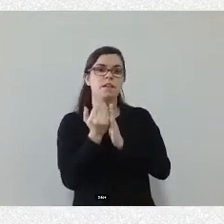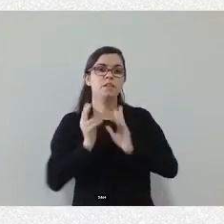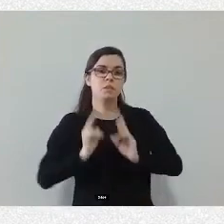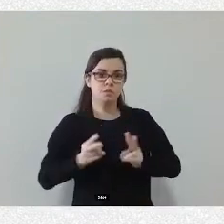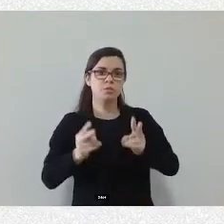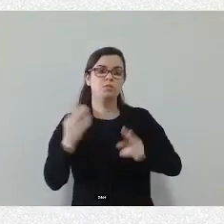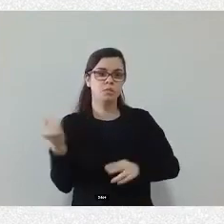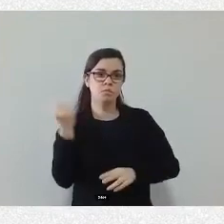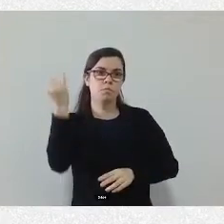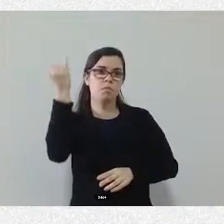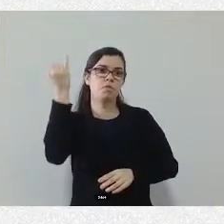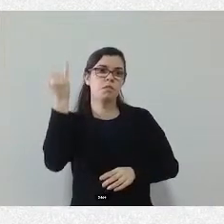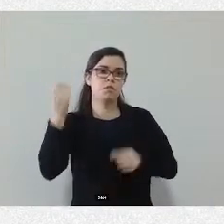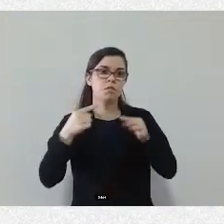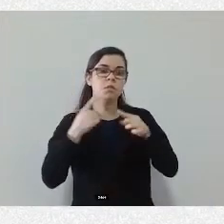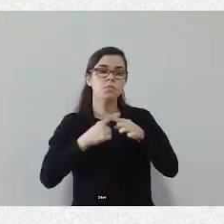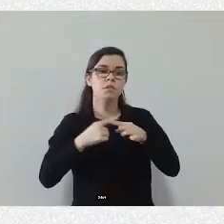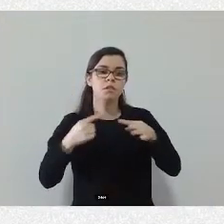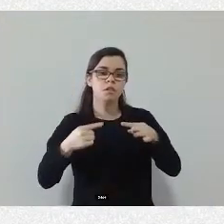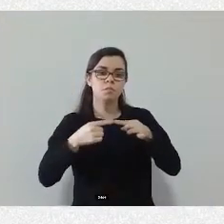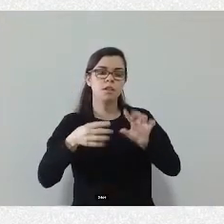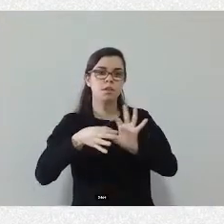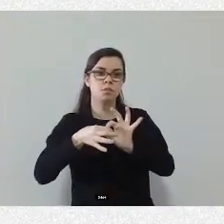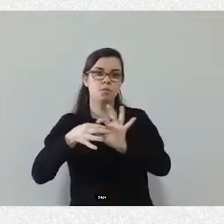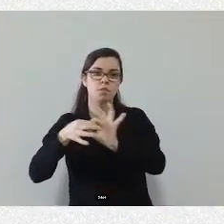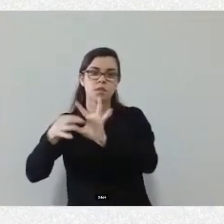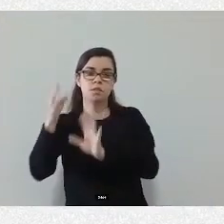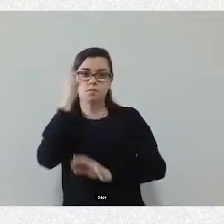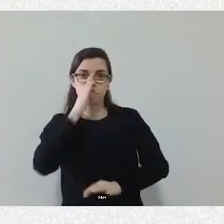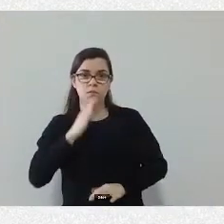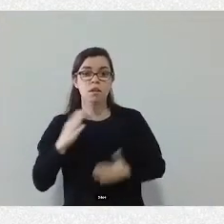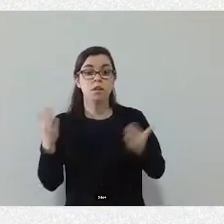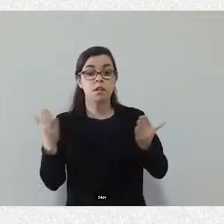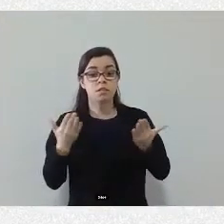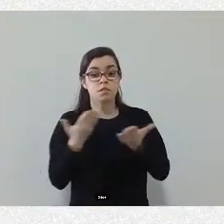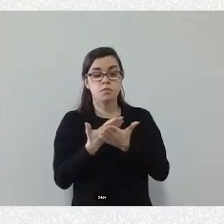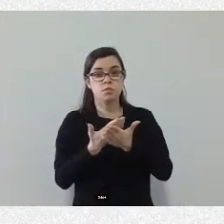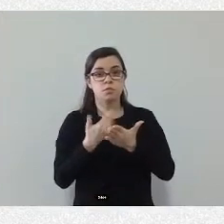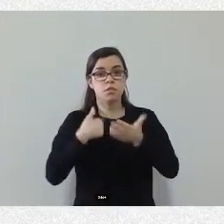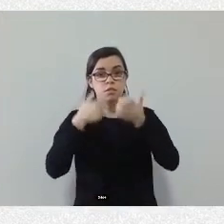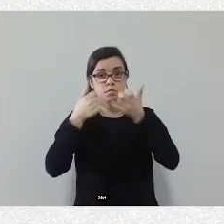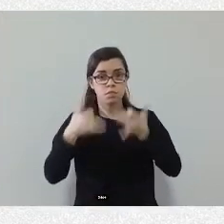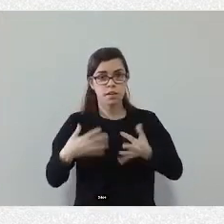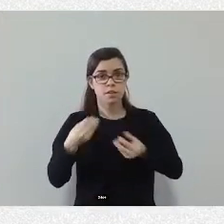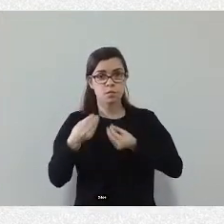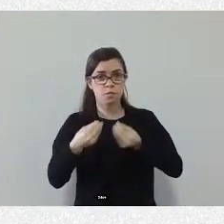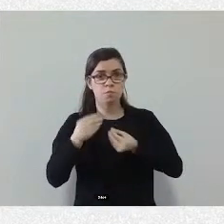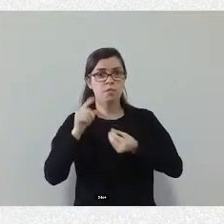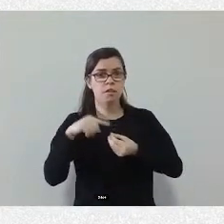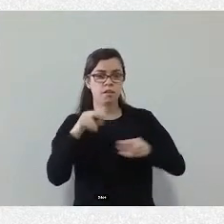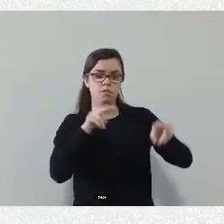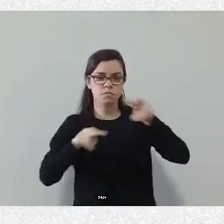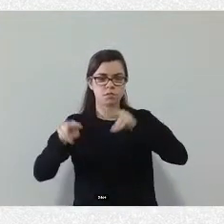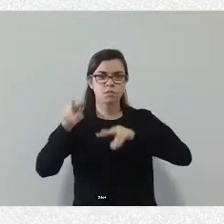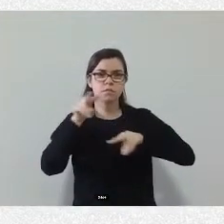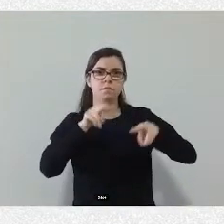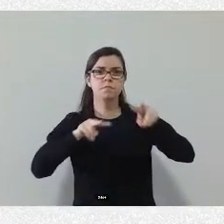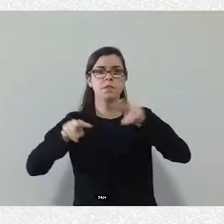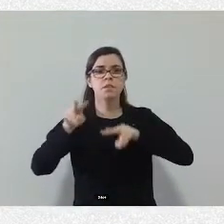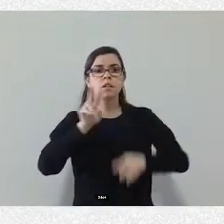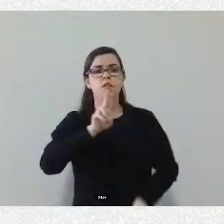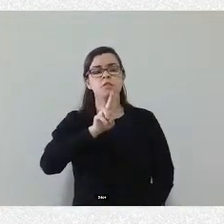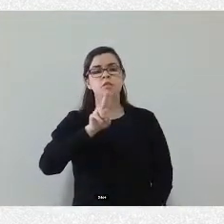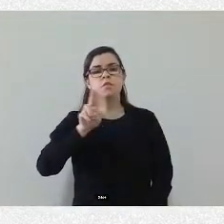importante. Em breves palavras, eu gostaria de explicar o estudo. É um estudo observacional, é um estudo que nós denominamos de